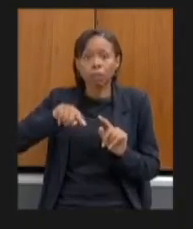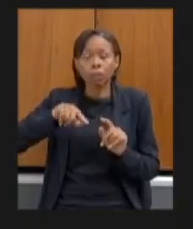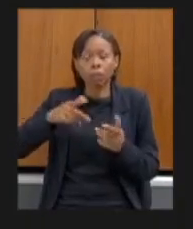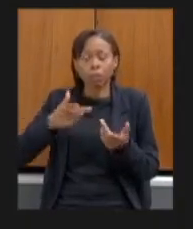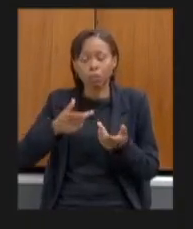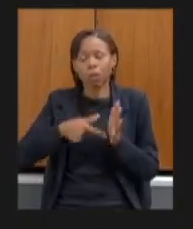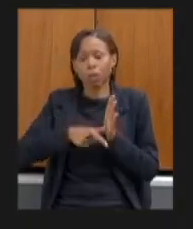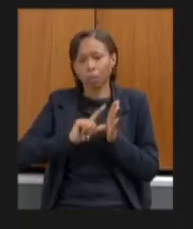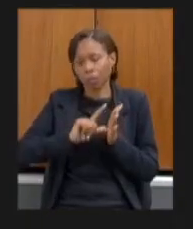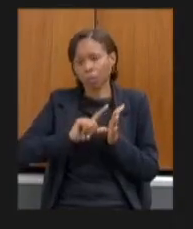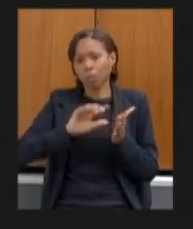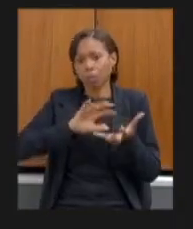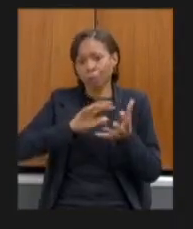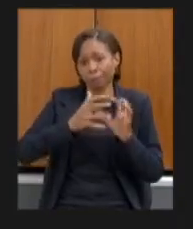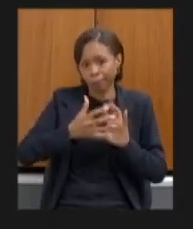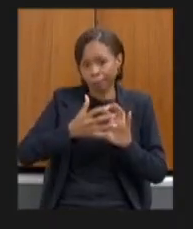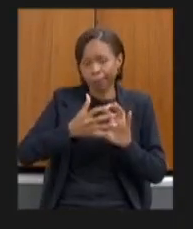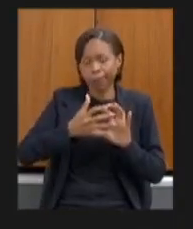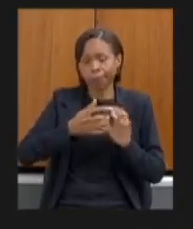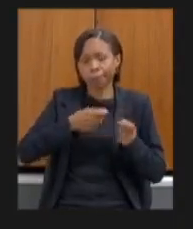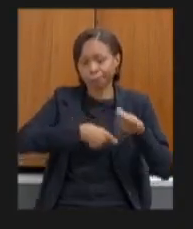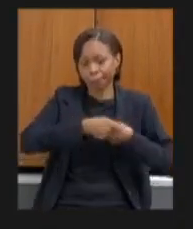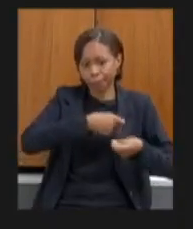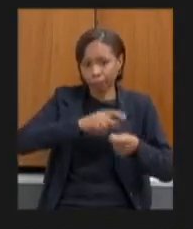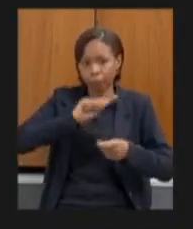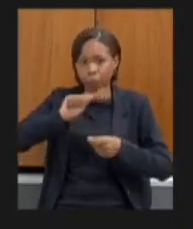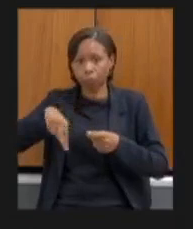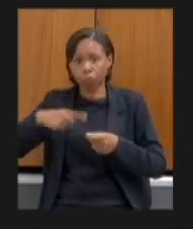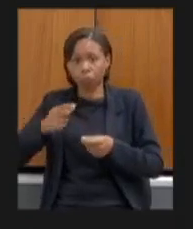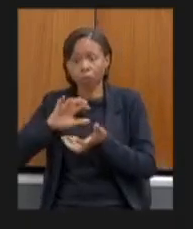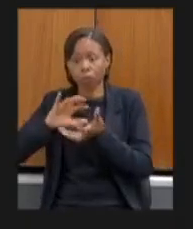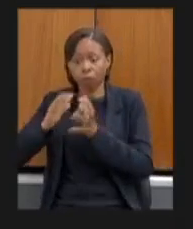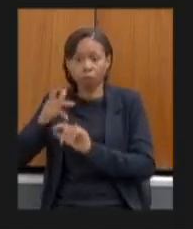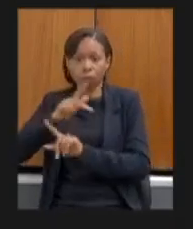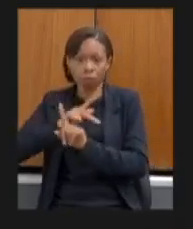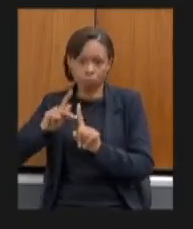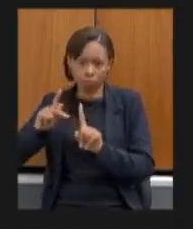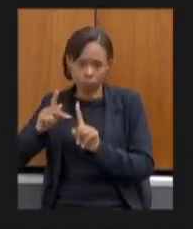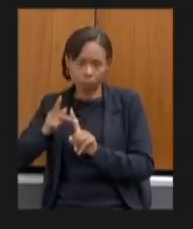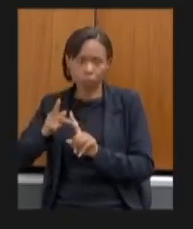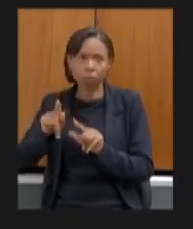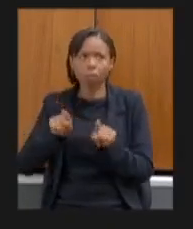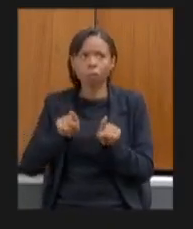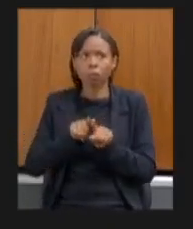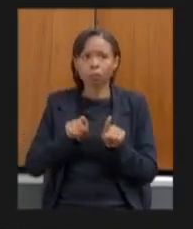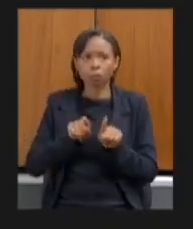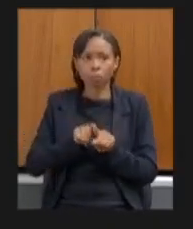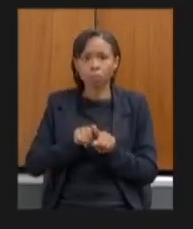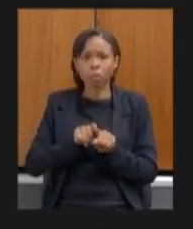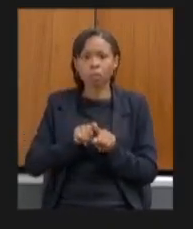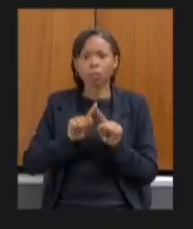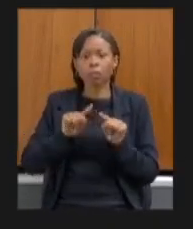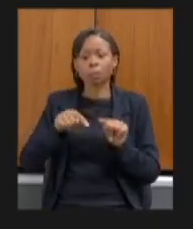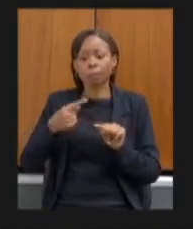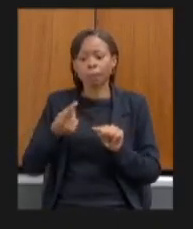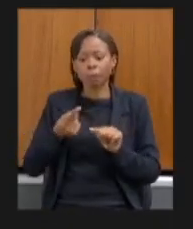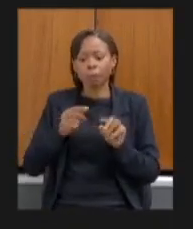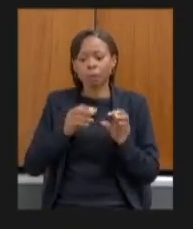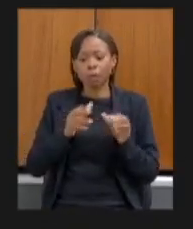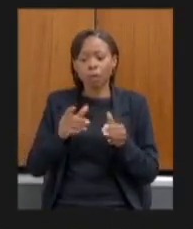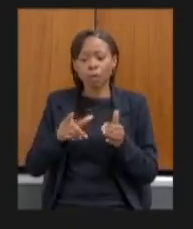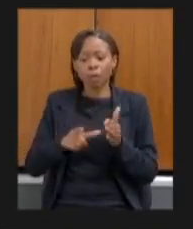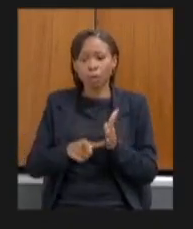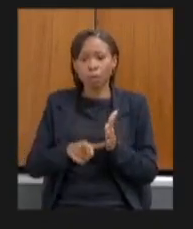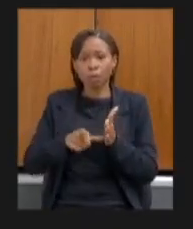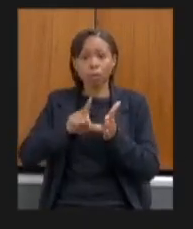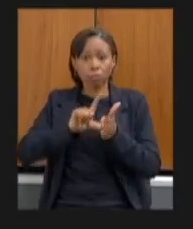motivo de resolver a situação fiscal do Estado. Depois veio a antecipação de recebíveis da Codemig, que